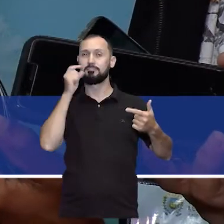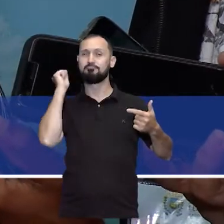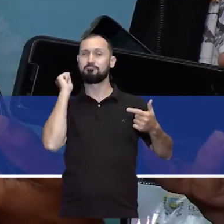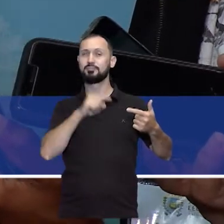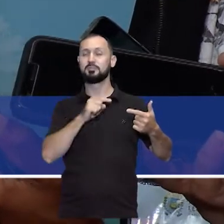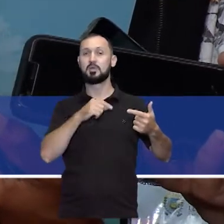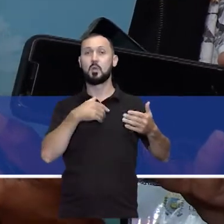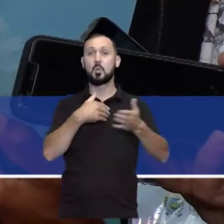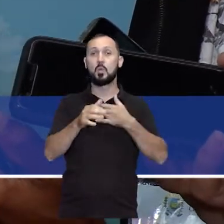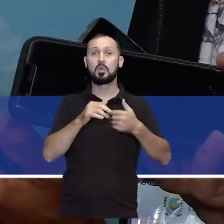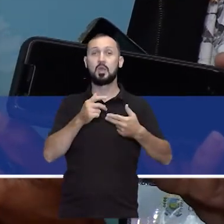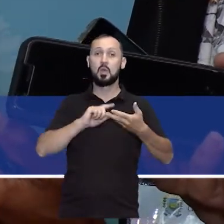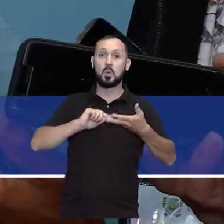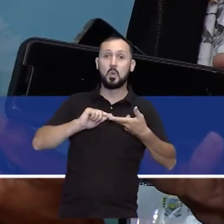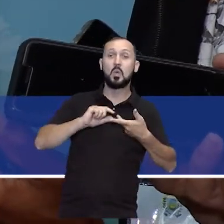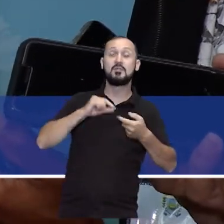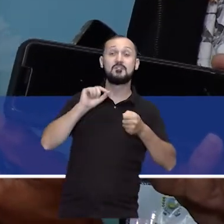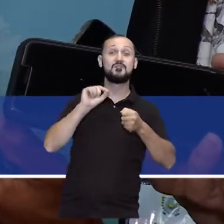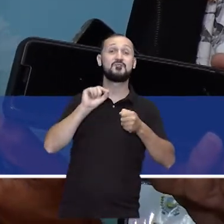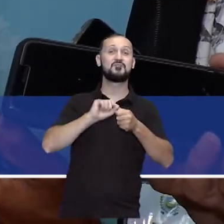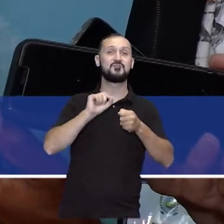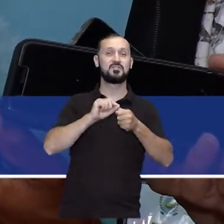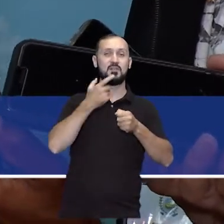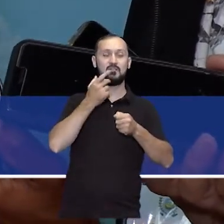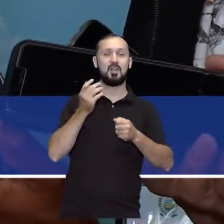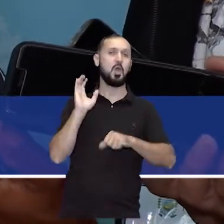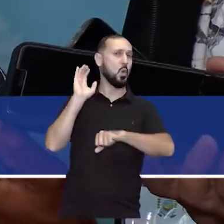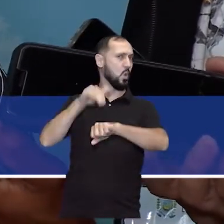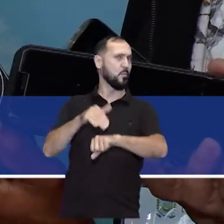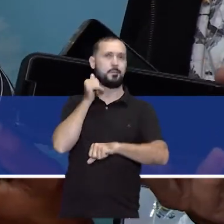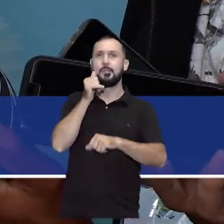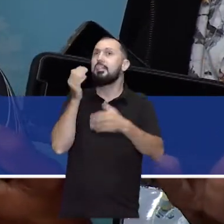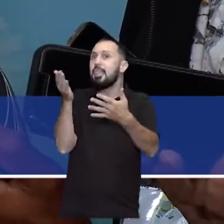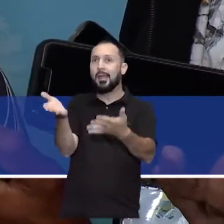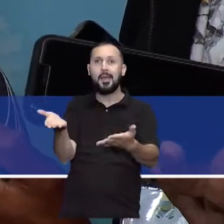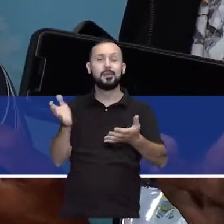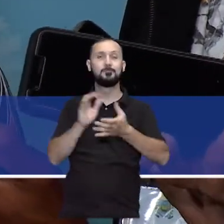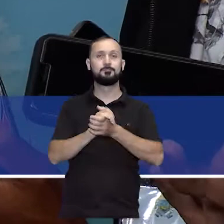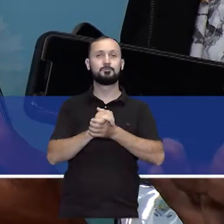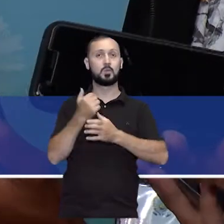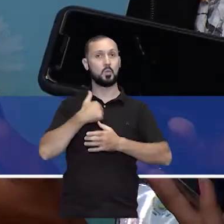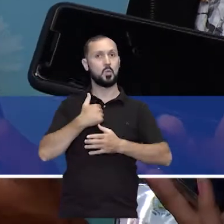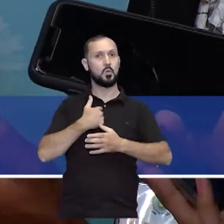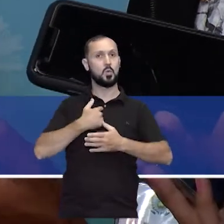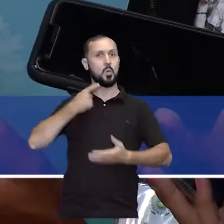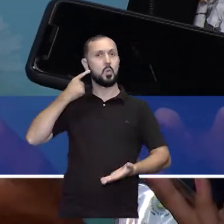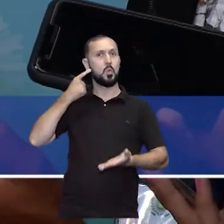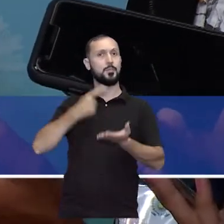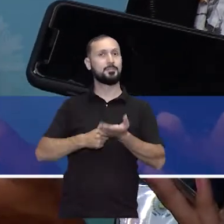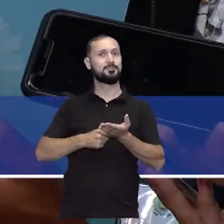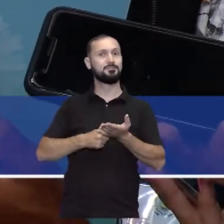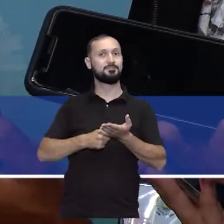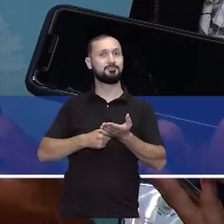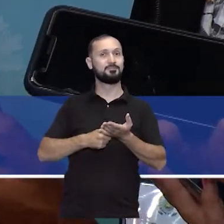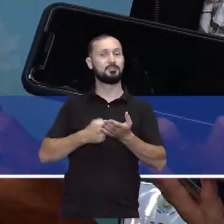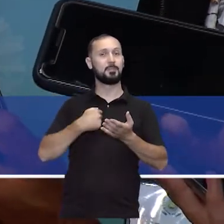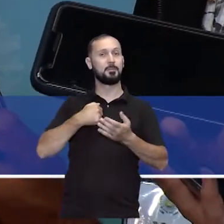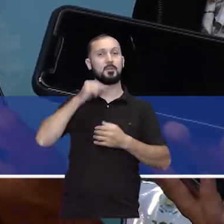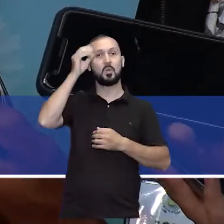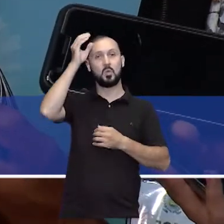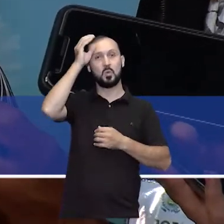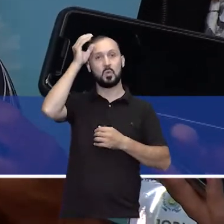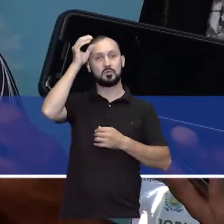mais masculino, qualquer deslize que eu dê vai ser imputado às mulheres. Então, assim, que fique esse meu compromisso